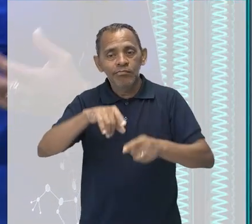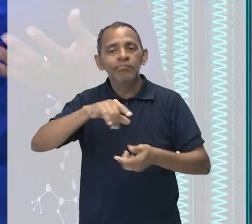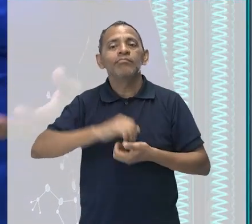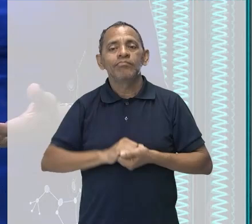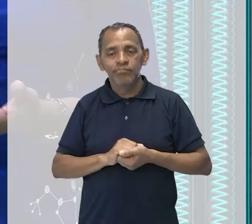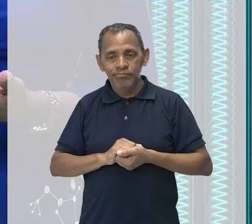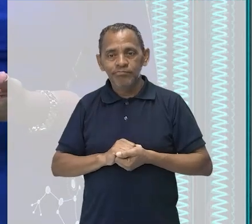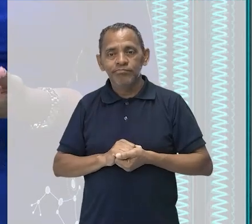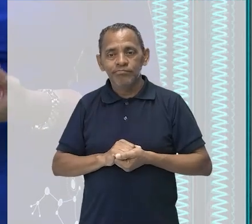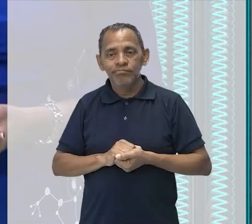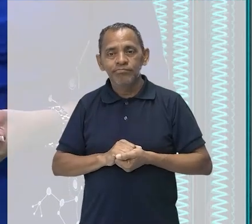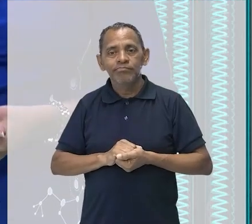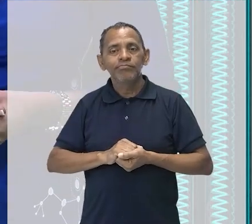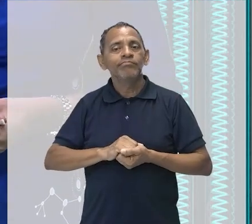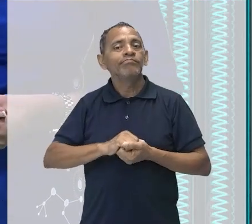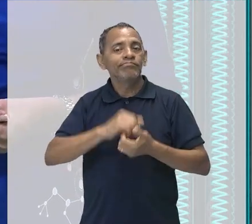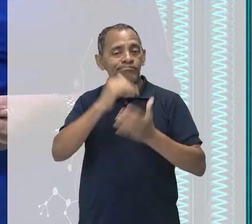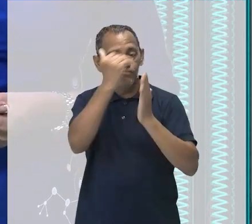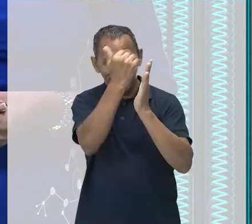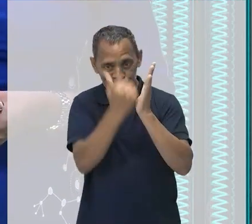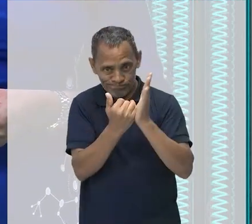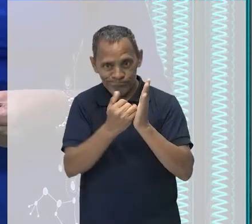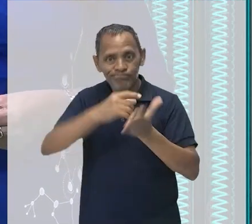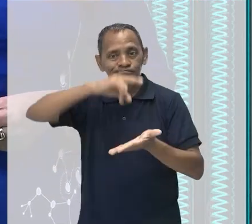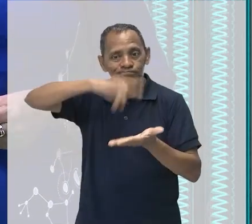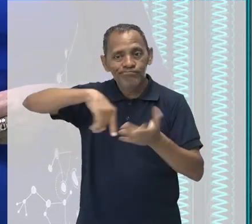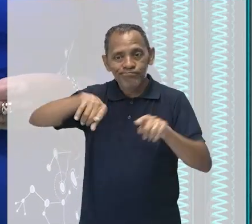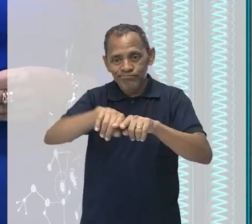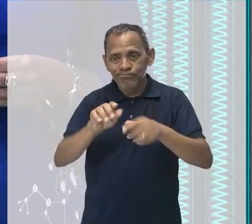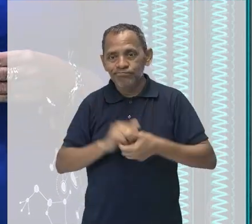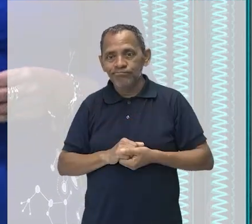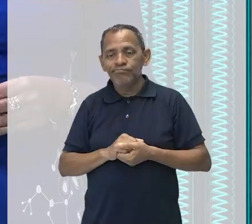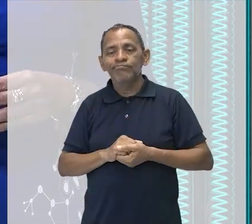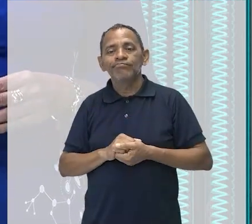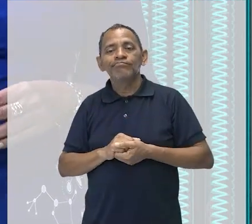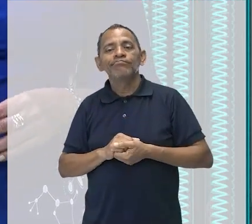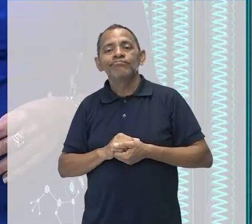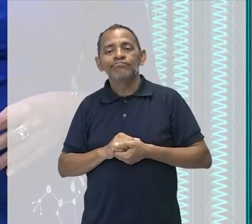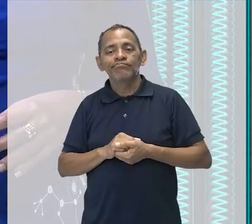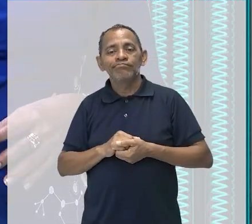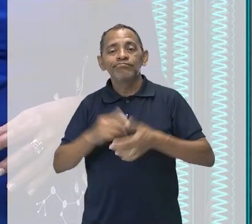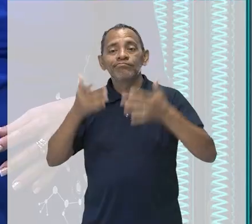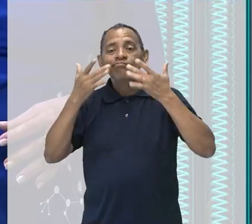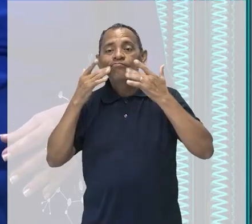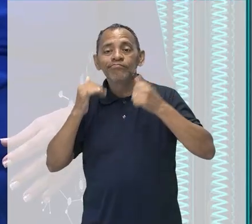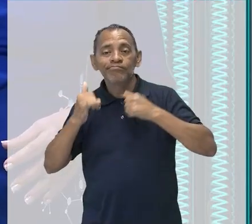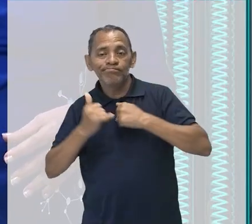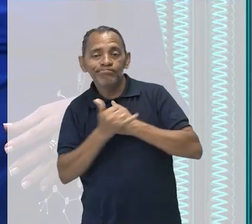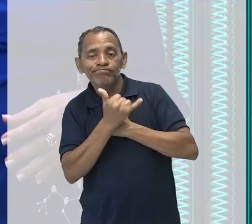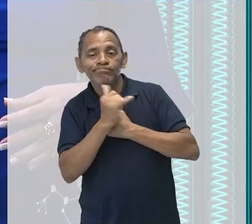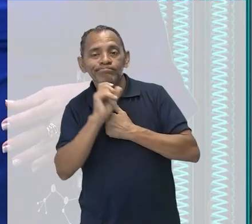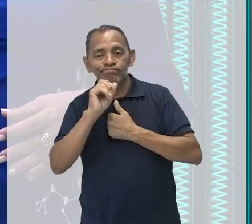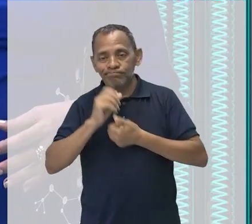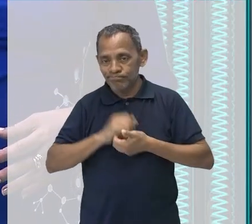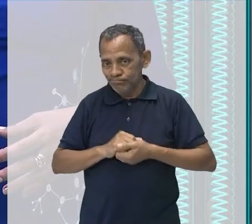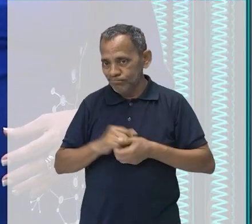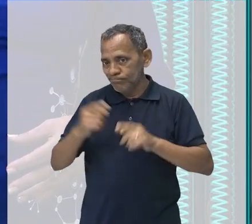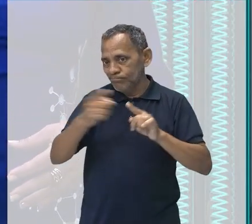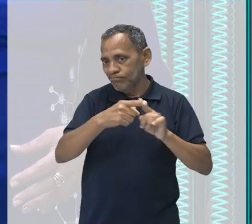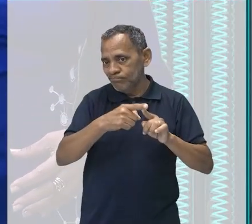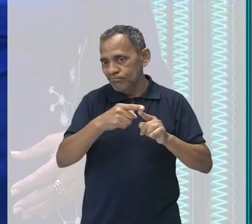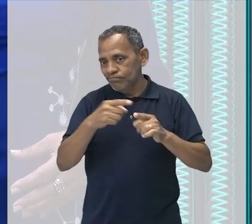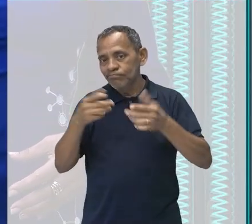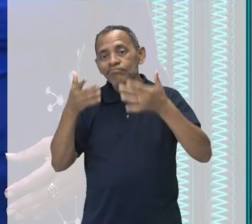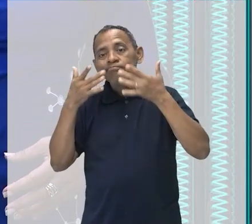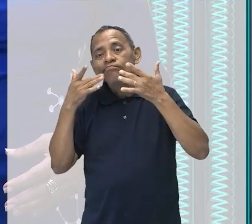agora resumir o que vem ser o teatro de tragédia. A tragédia é uma forma teatral que se concentra